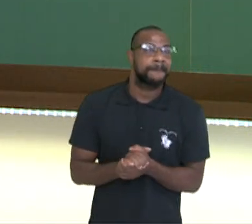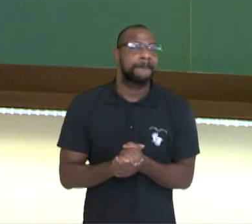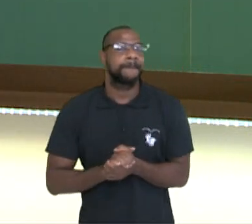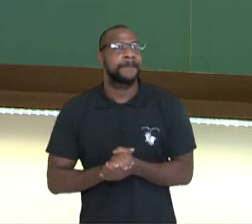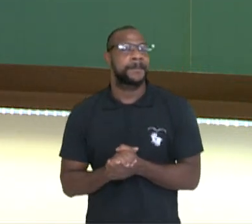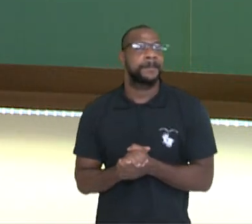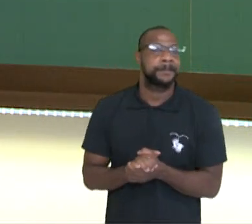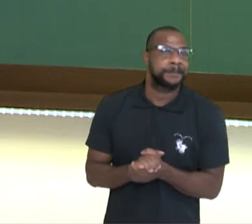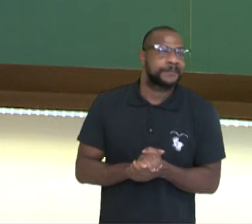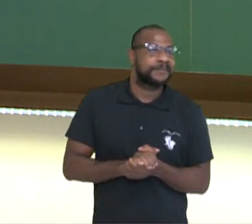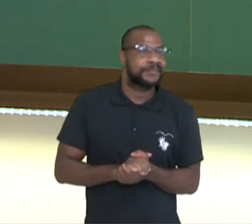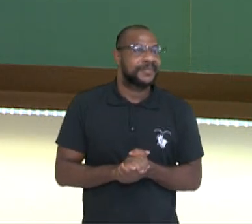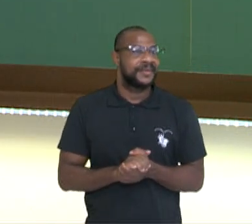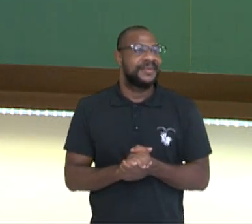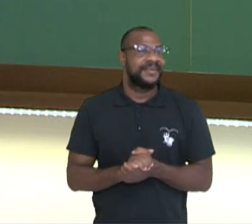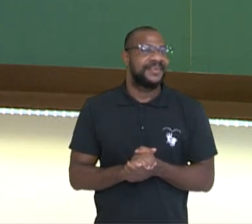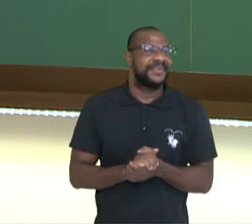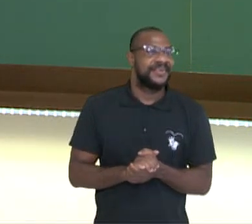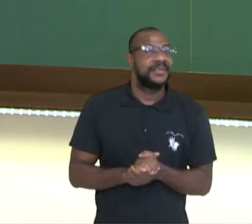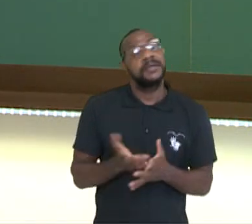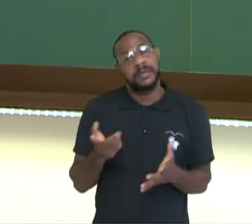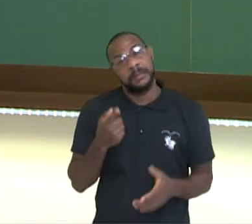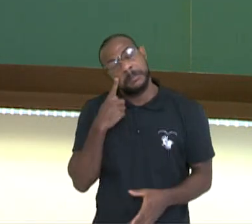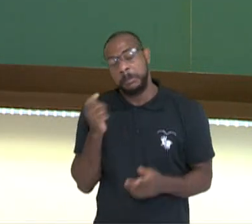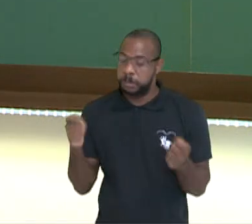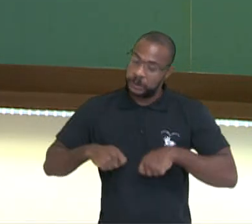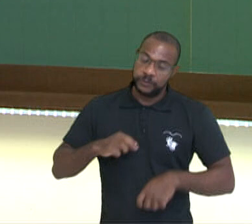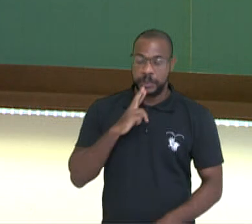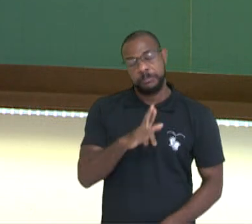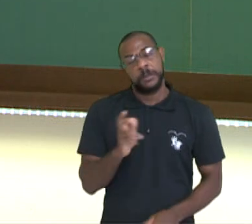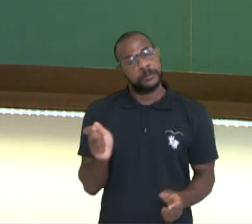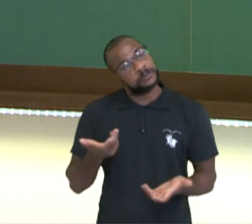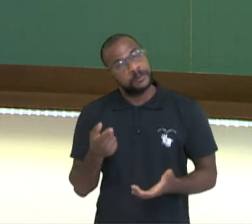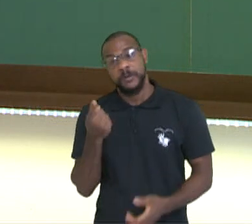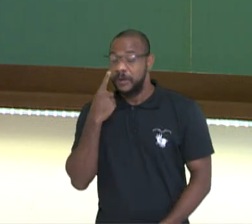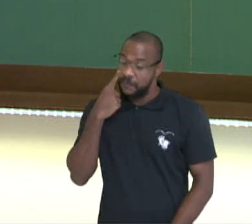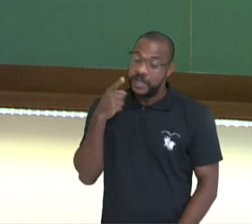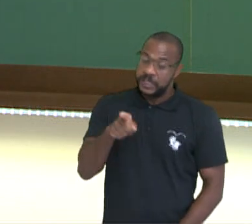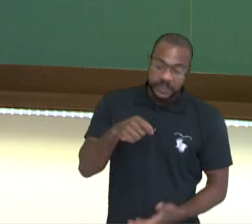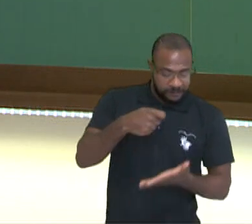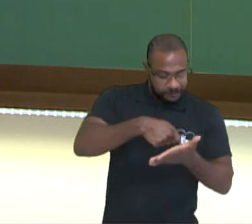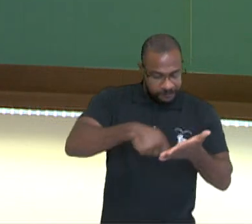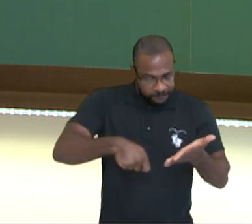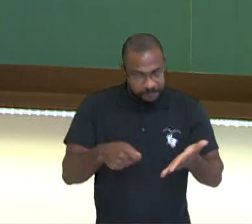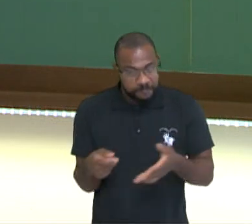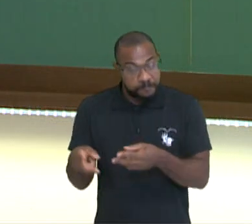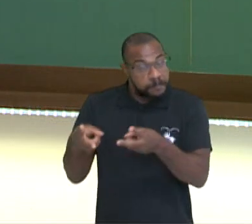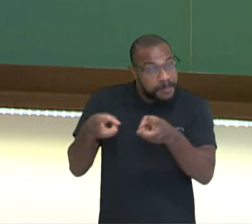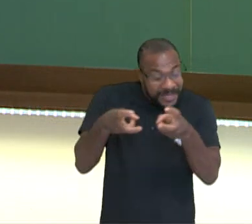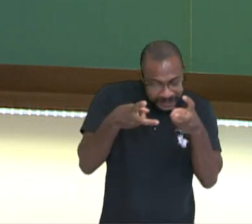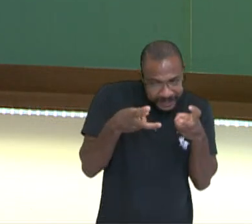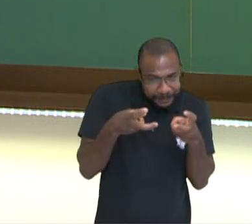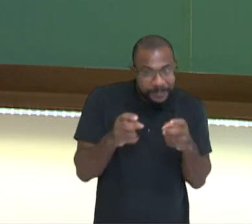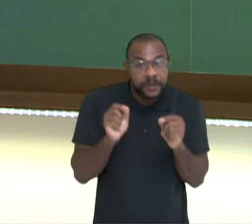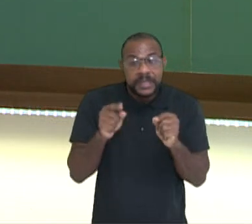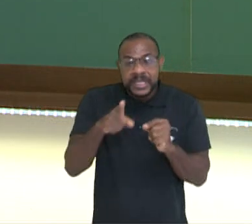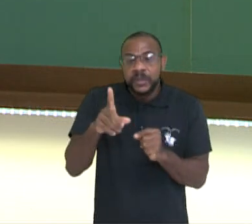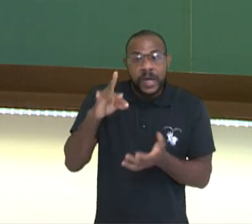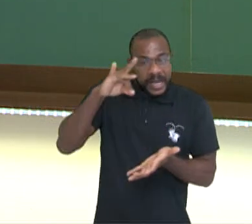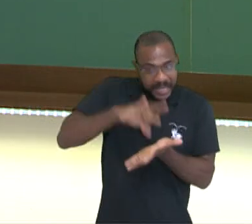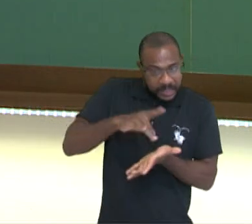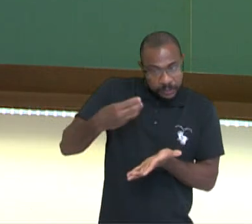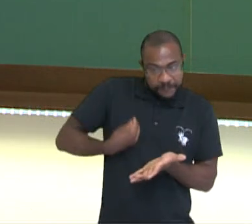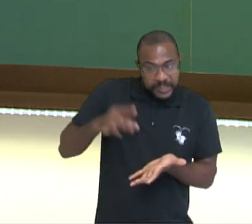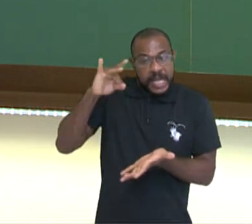gente perceber uma possível resposta. Então você verifica aí, perceba se a sua realidade